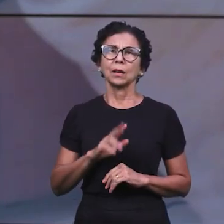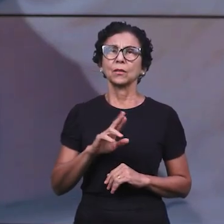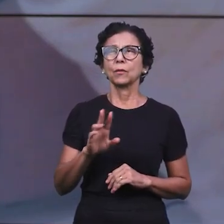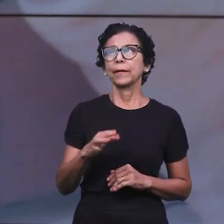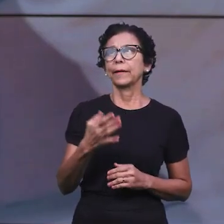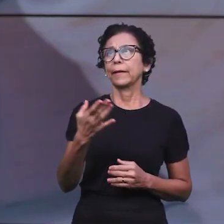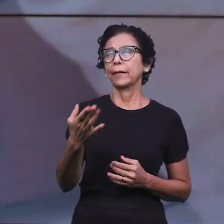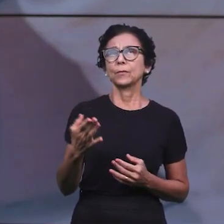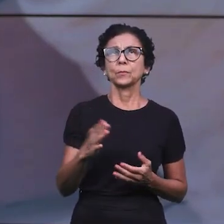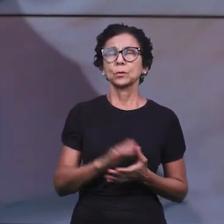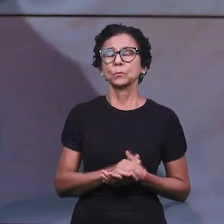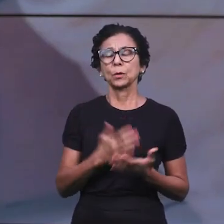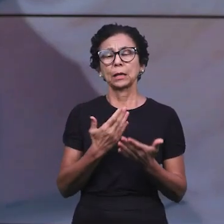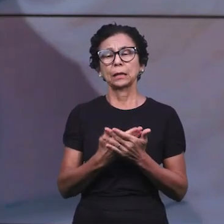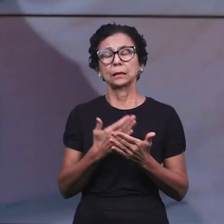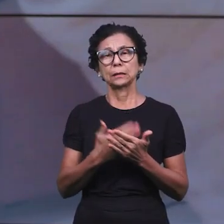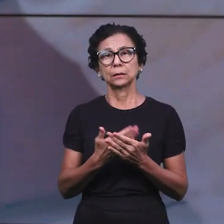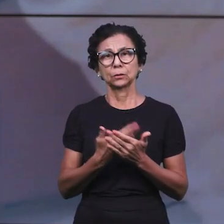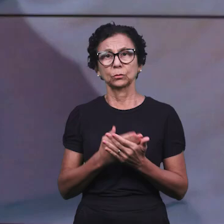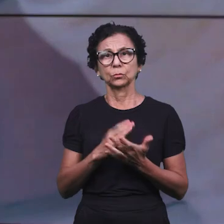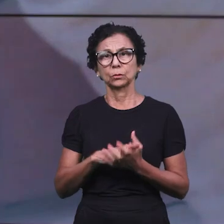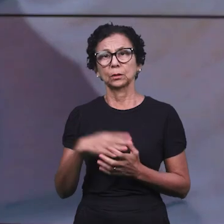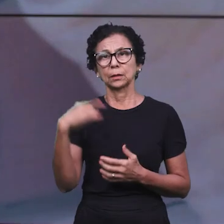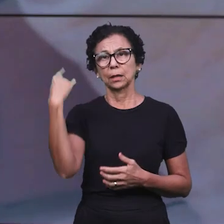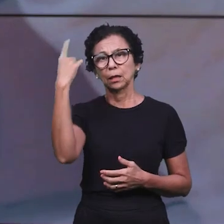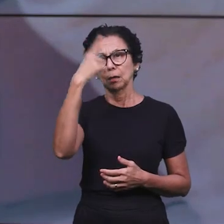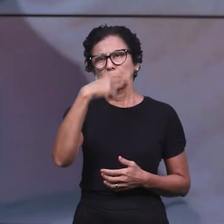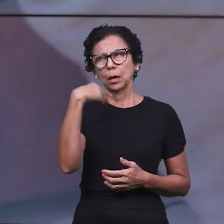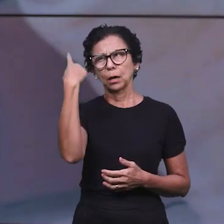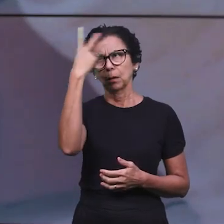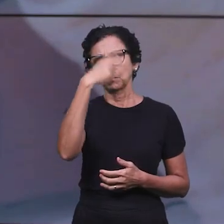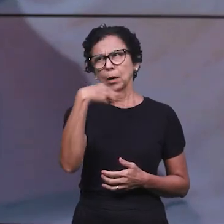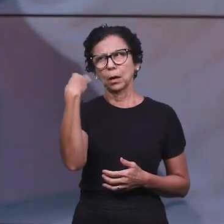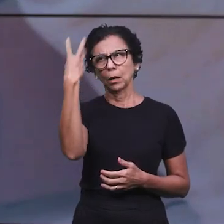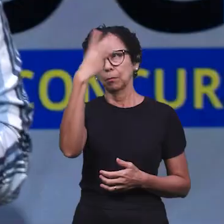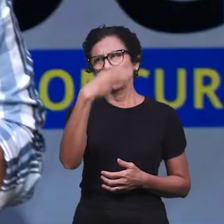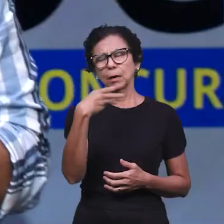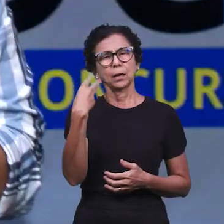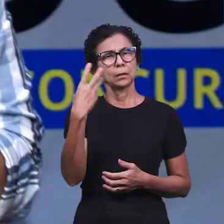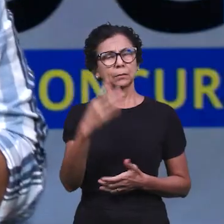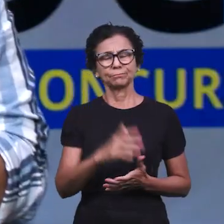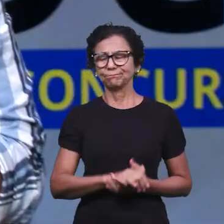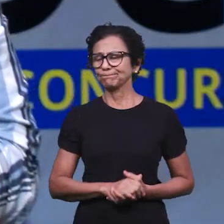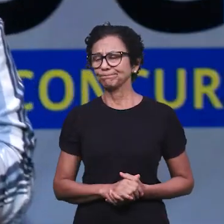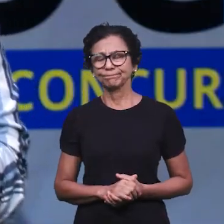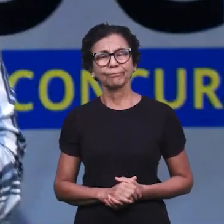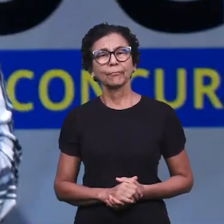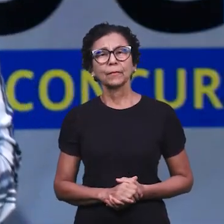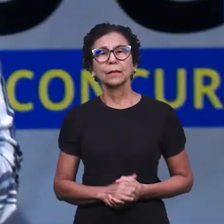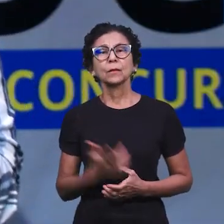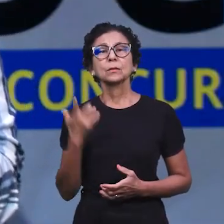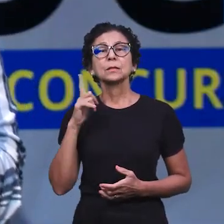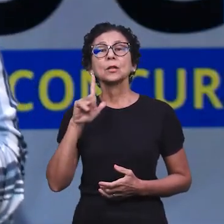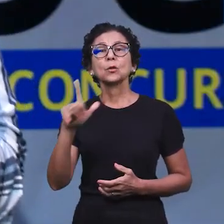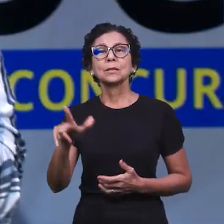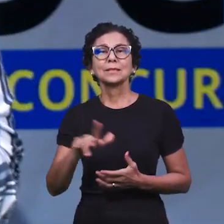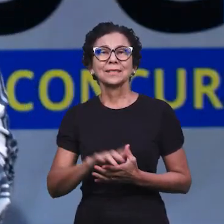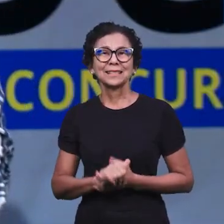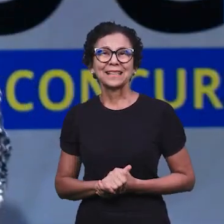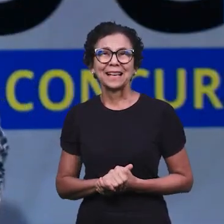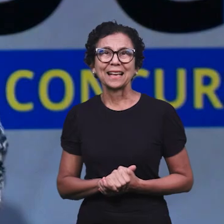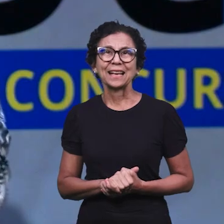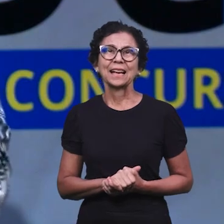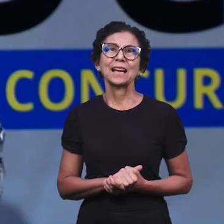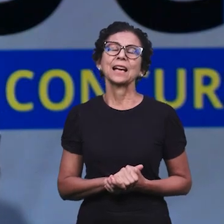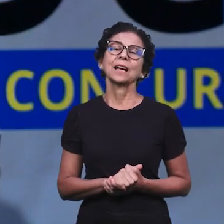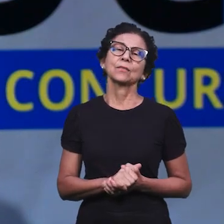uma carga horária muito elevada de estudos, né? O que faz geralmente a pessoa conseguir a aprovação é a constância no médio